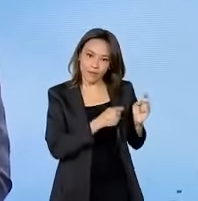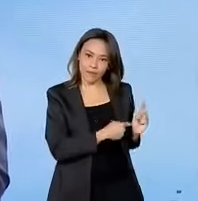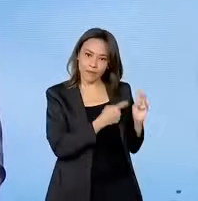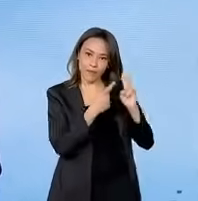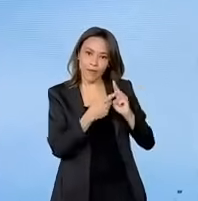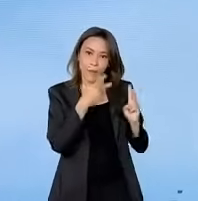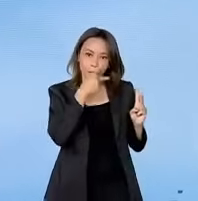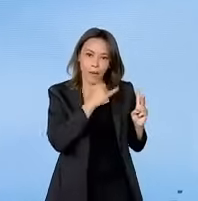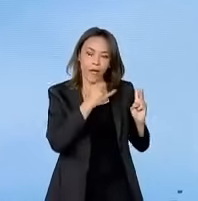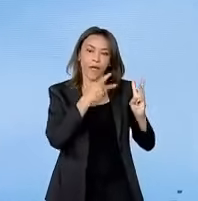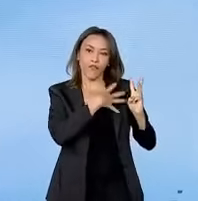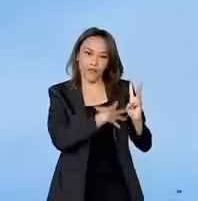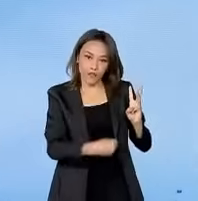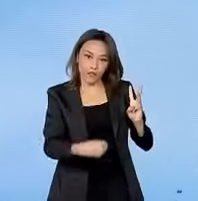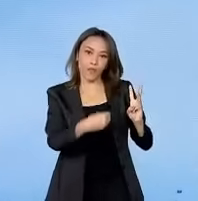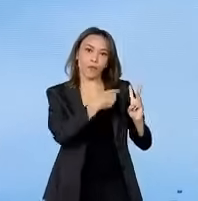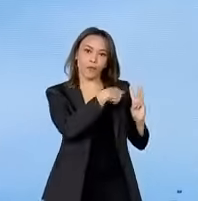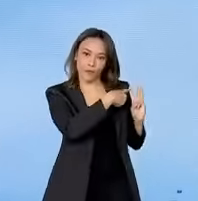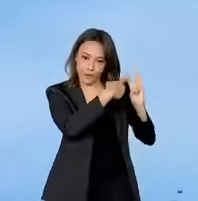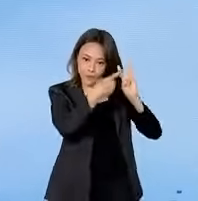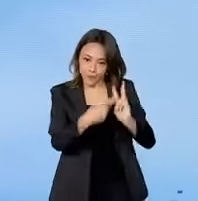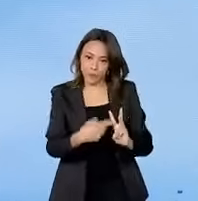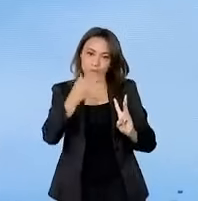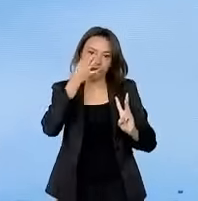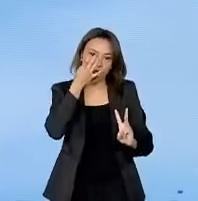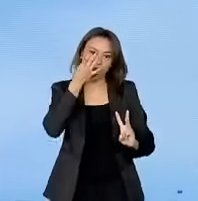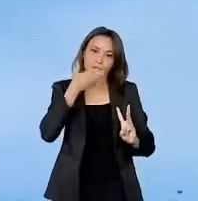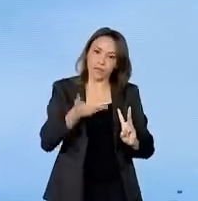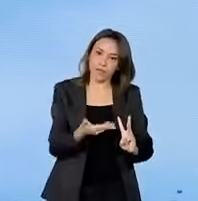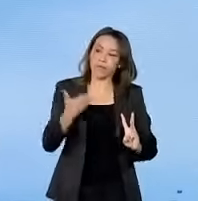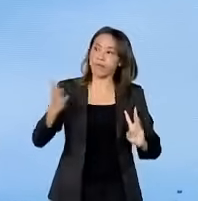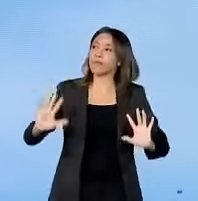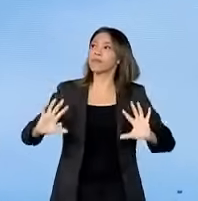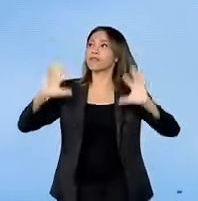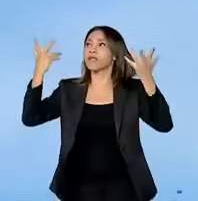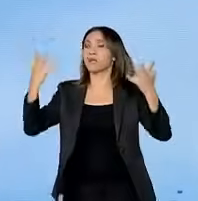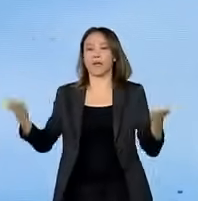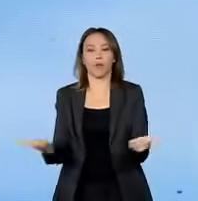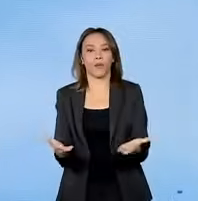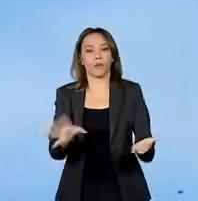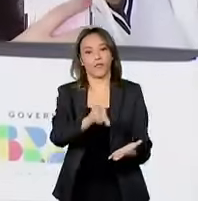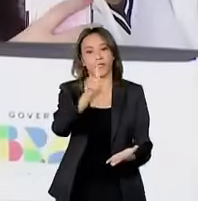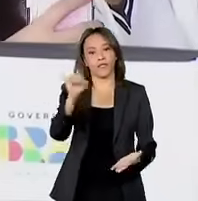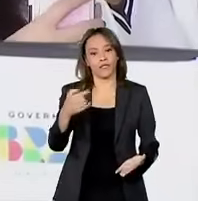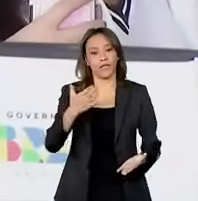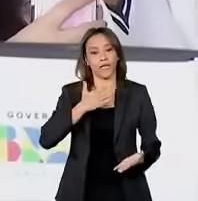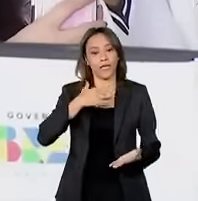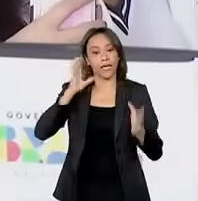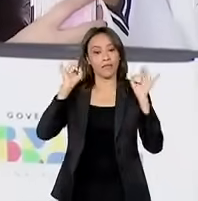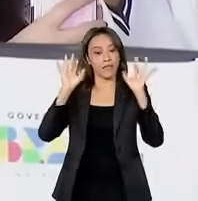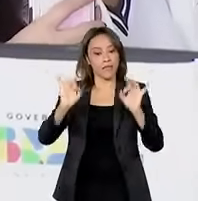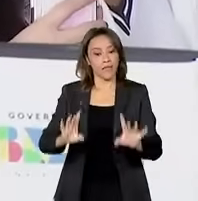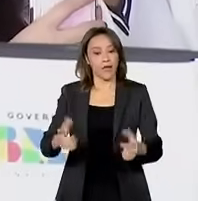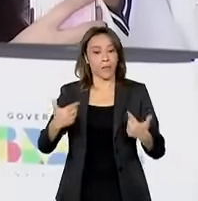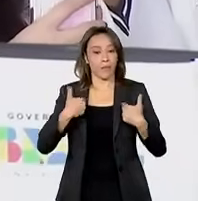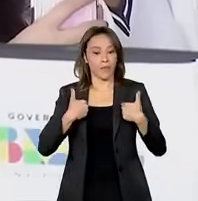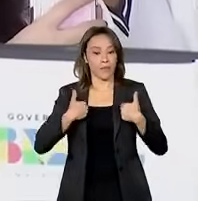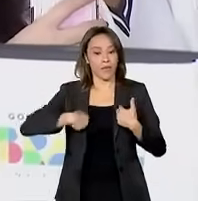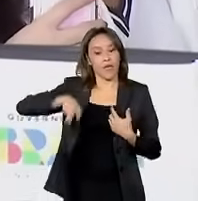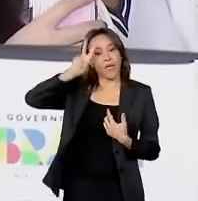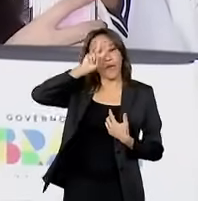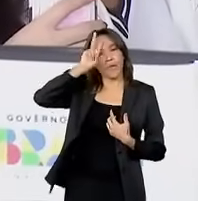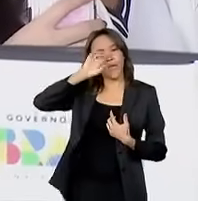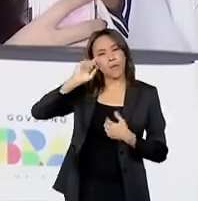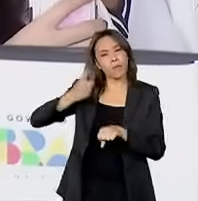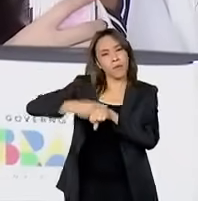meus pais, os meus filhos para estarem hoje aqui, para celebrar esse dia que é muito especial para mim, que eu me lembro no primeiro mês quando